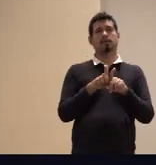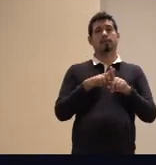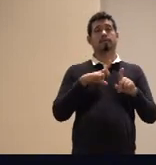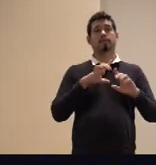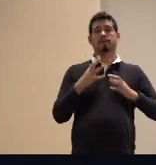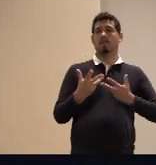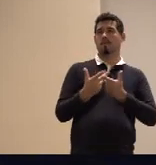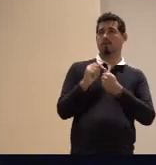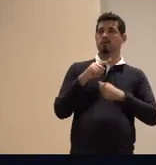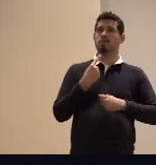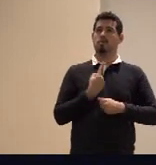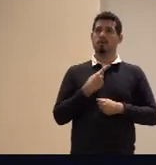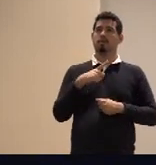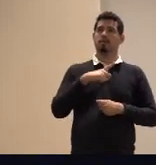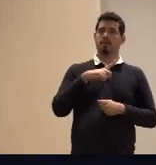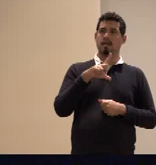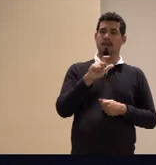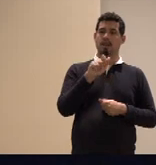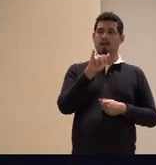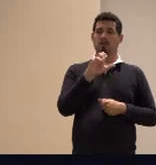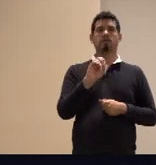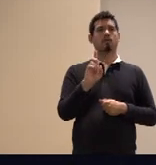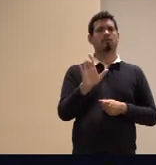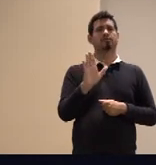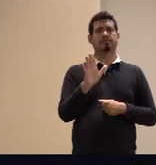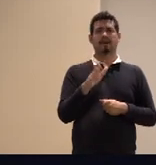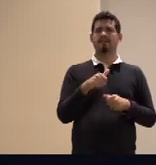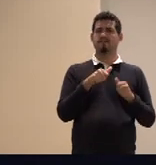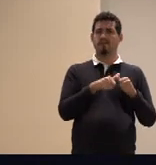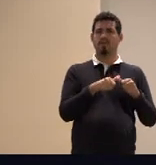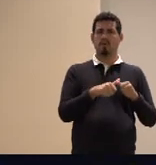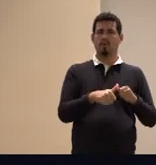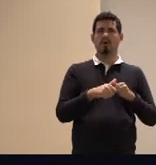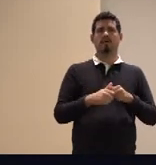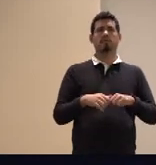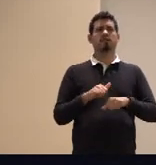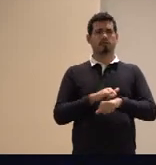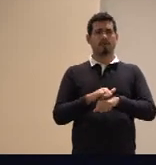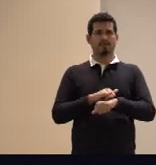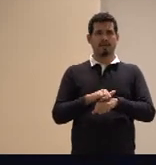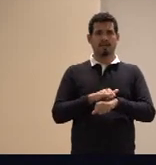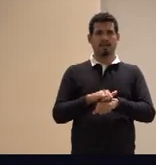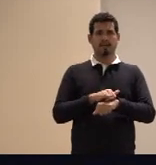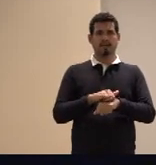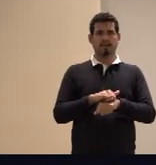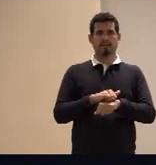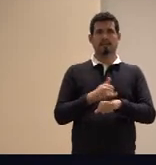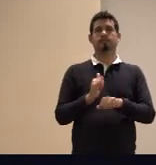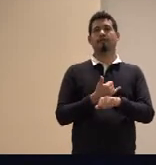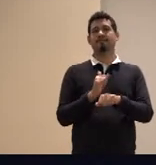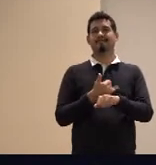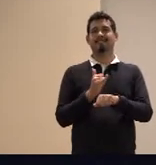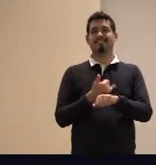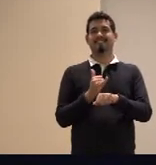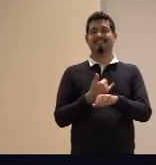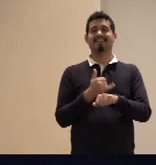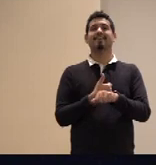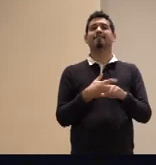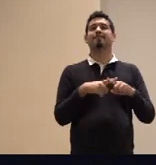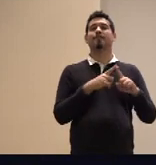acolhido nosso tem o mesmo laudo, tudo. Ele foi internado em Joinville, ficou 15 dias, ganhou alta. E foi internado em uma outra